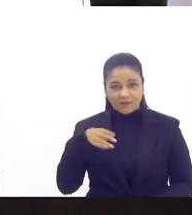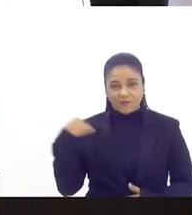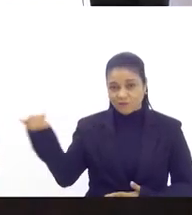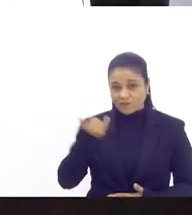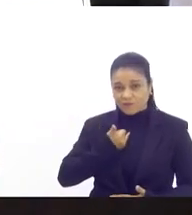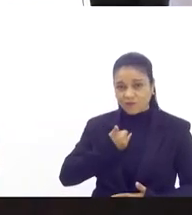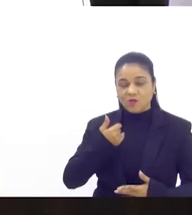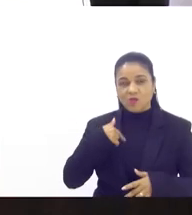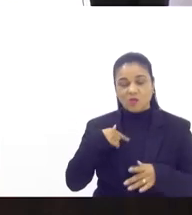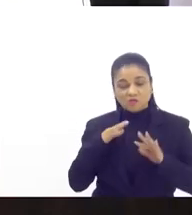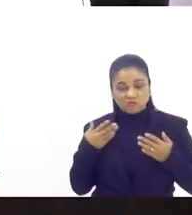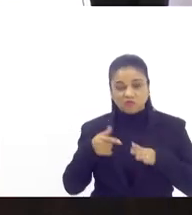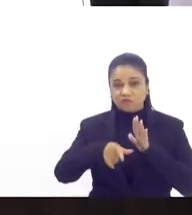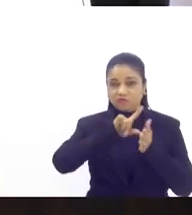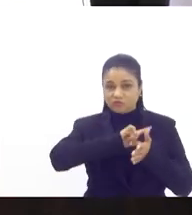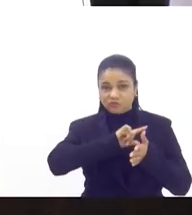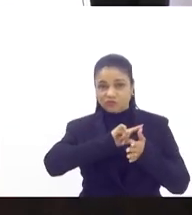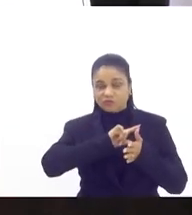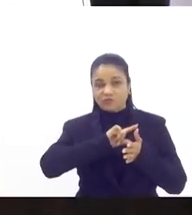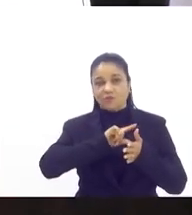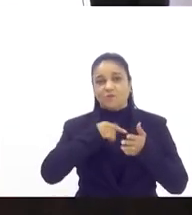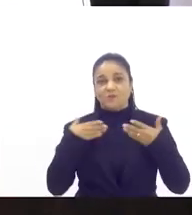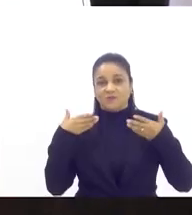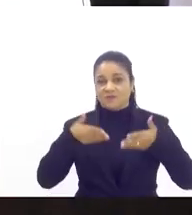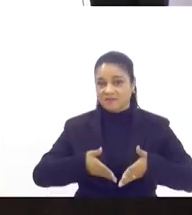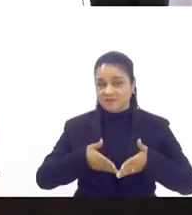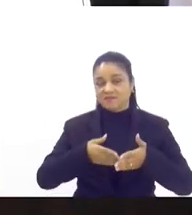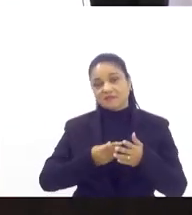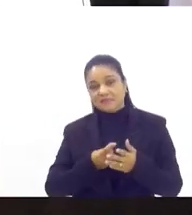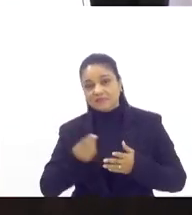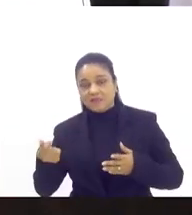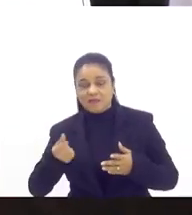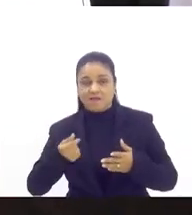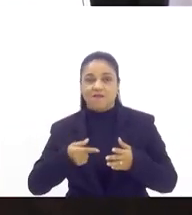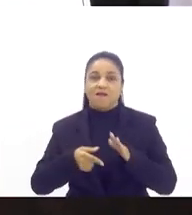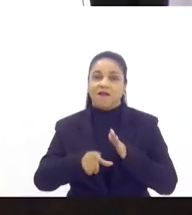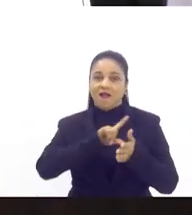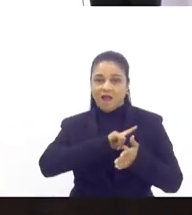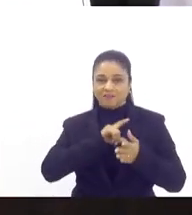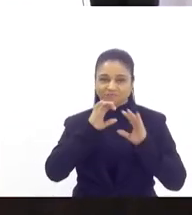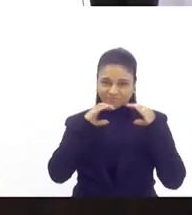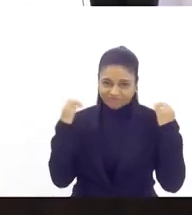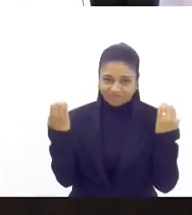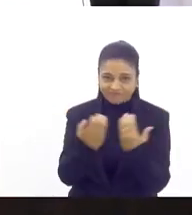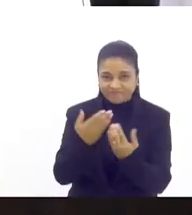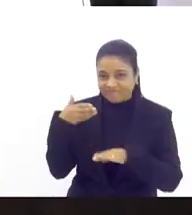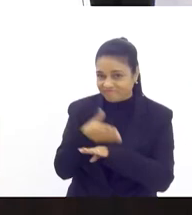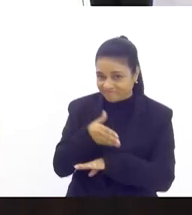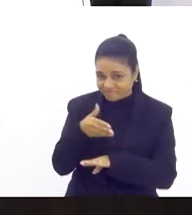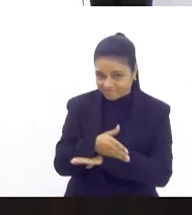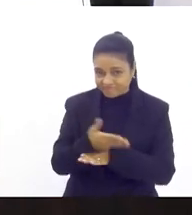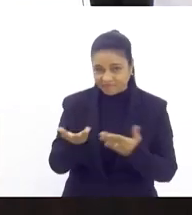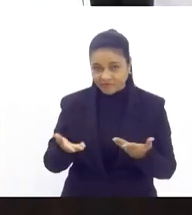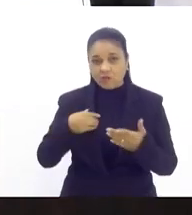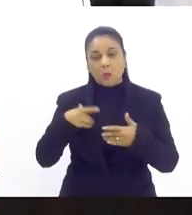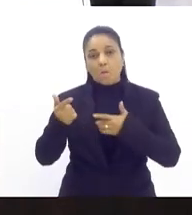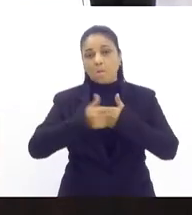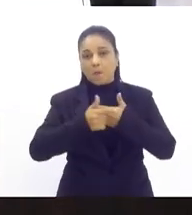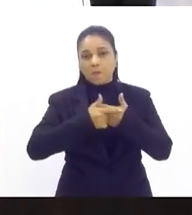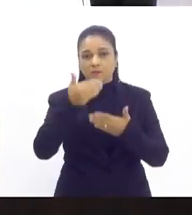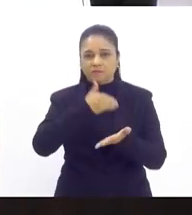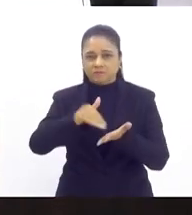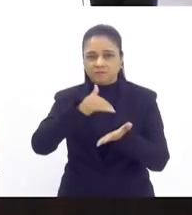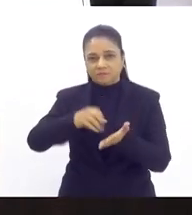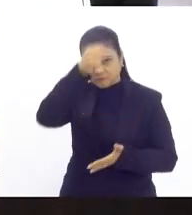chegam antes e saem Antes também para poder frequentar o Maracanã Então acho que o nosso papel enquanto Secretaria